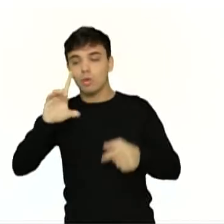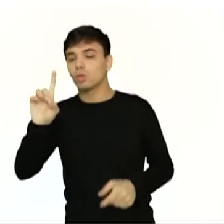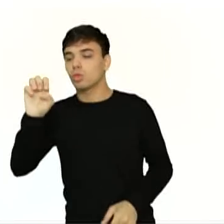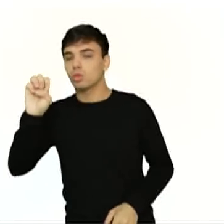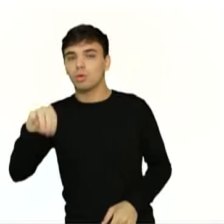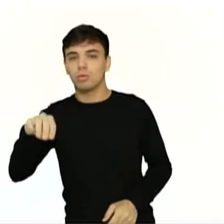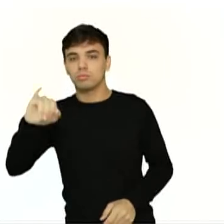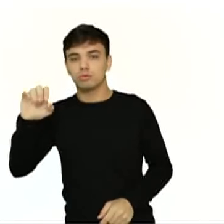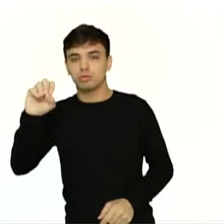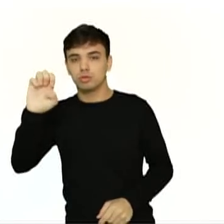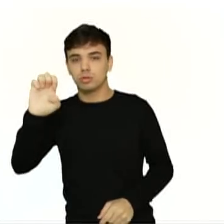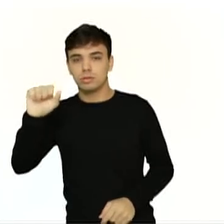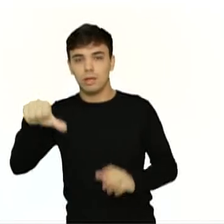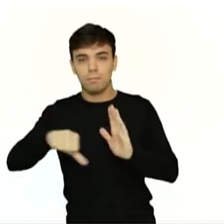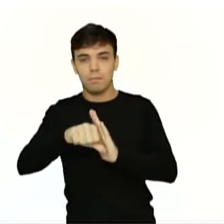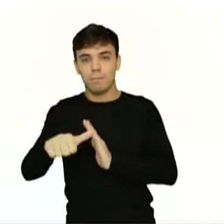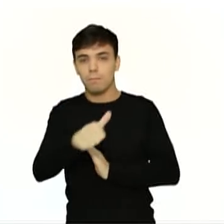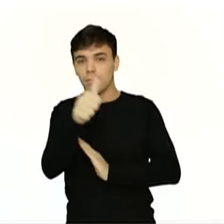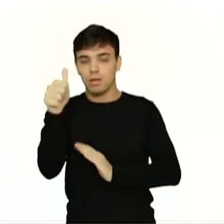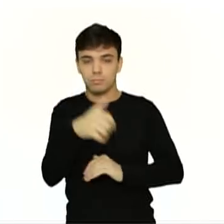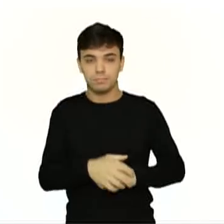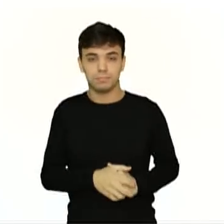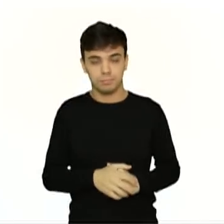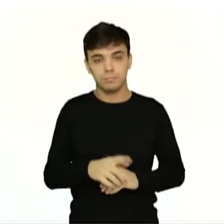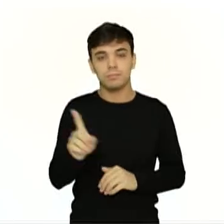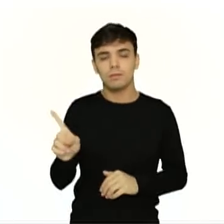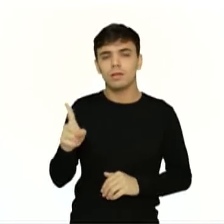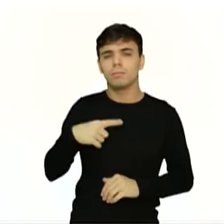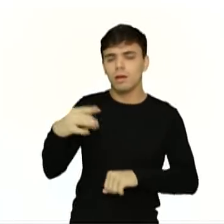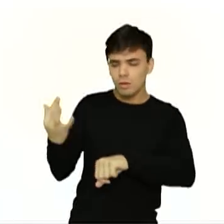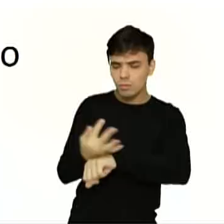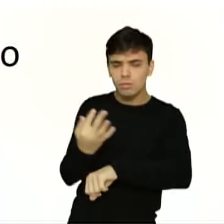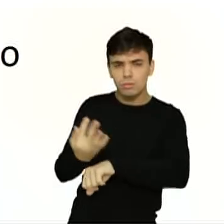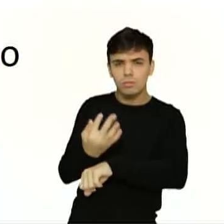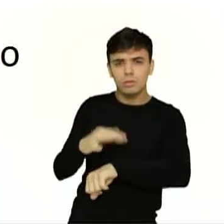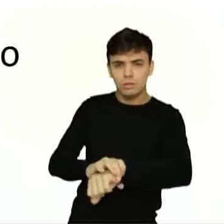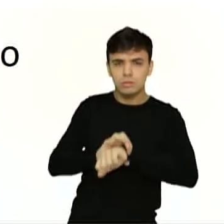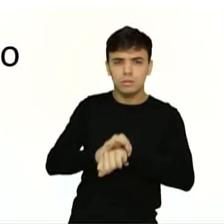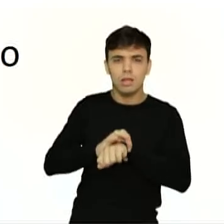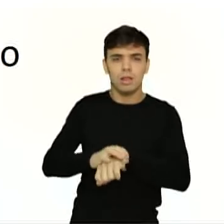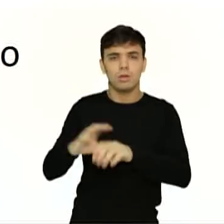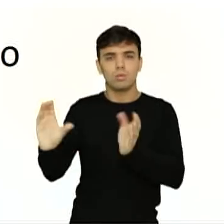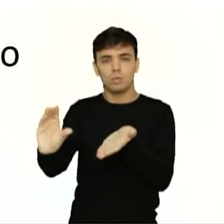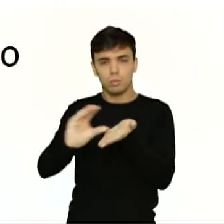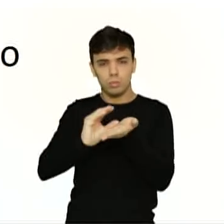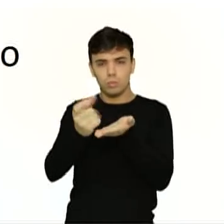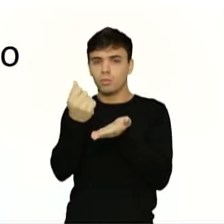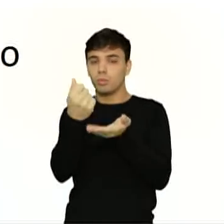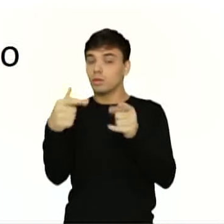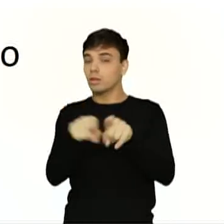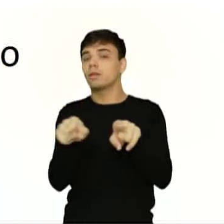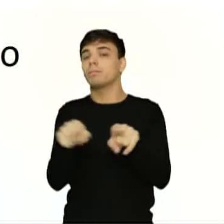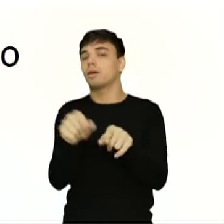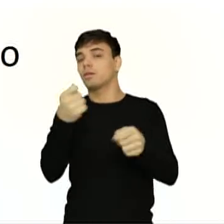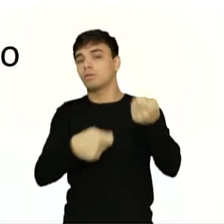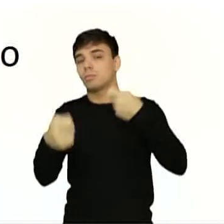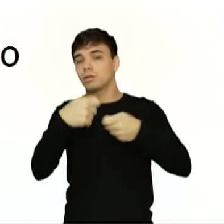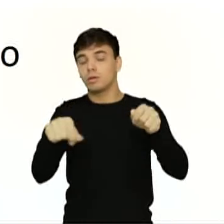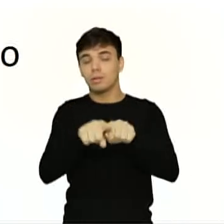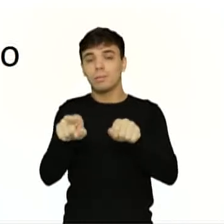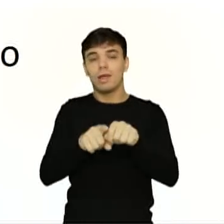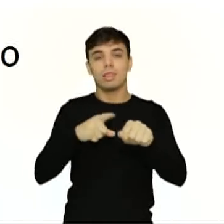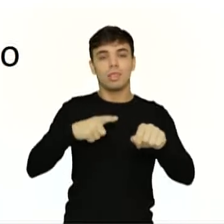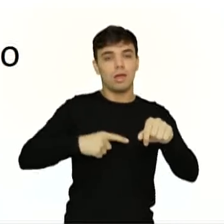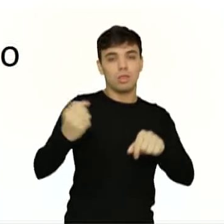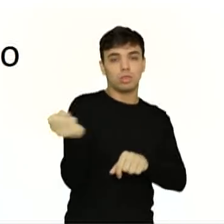tentar reformular a economia de Portugal para conseguir garantir mais lucro, conseguir garantir uma melhor administração. E vai fazer várias reformas